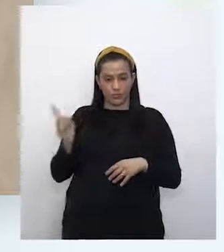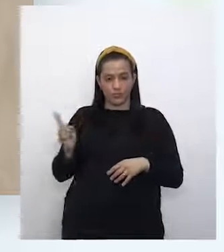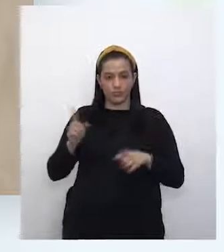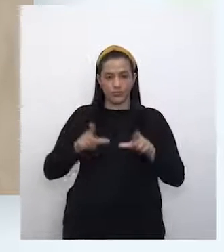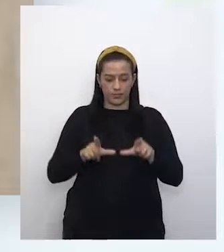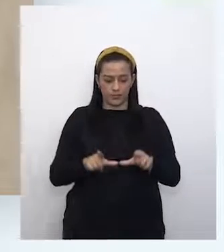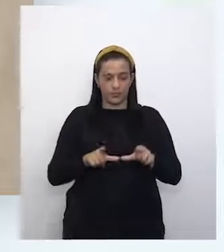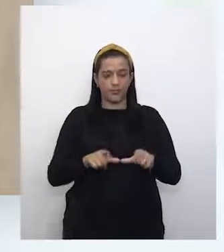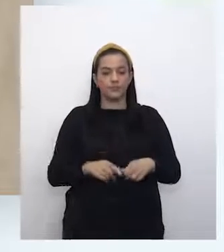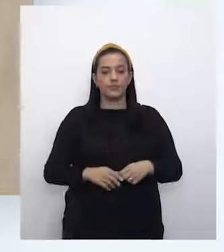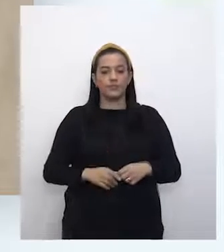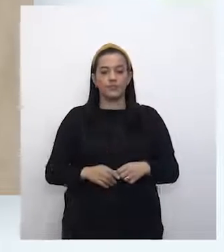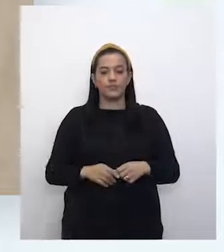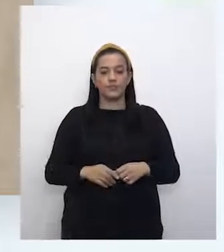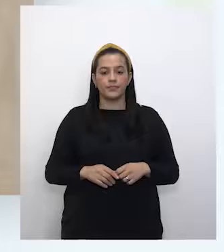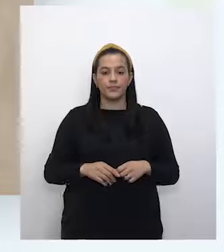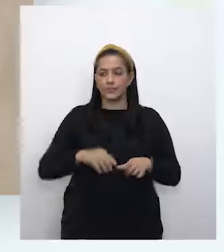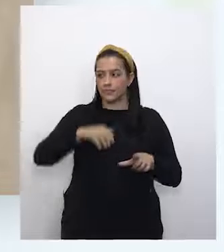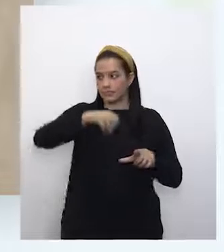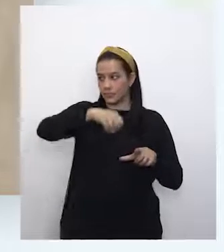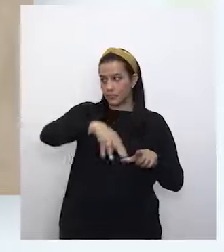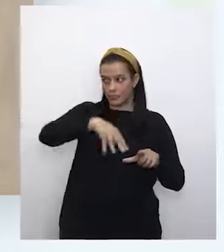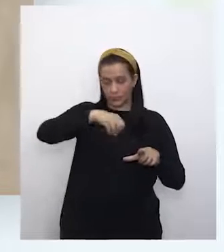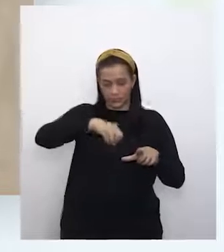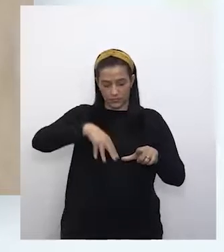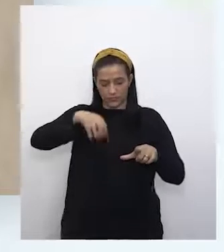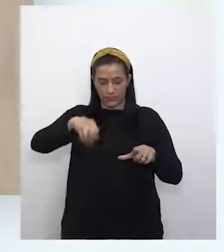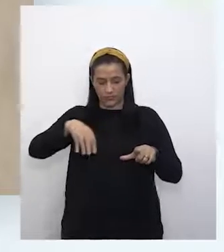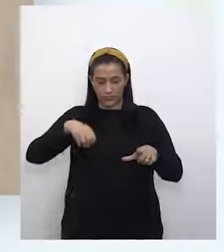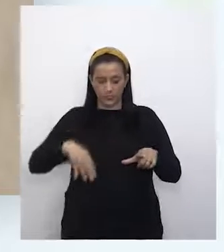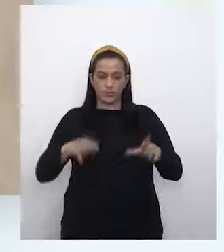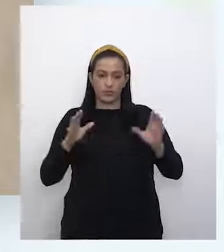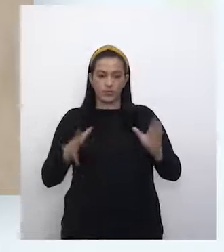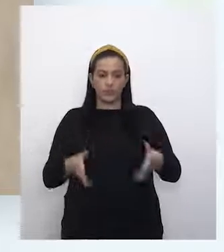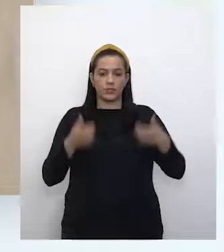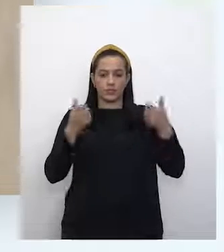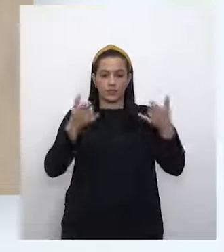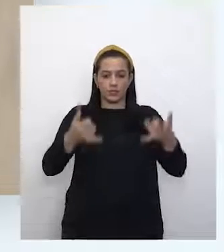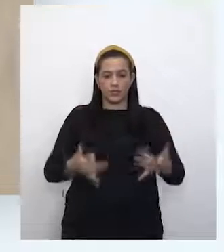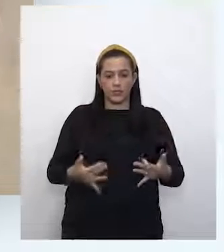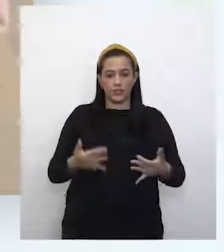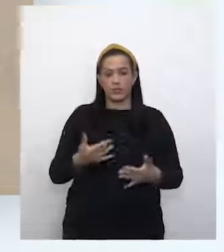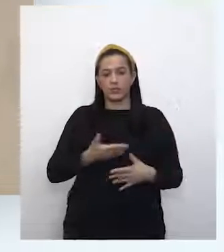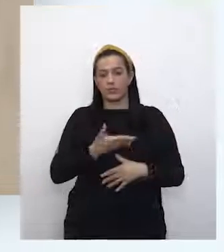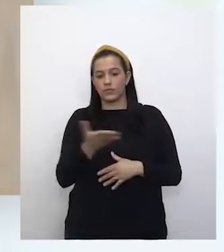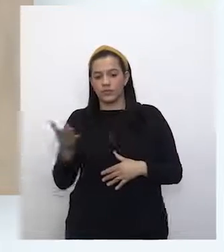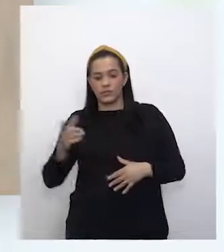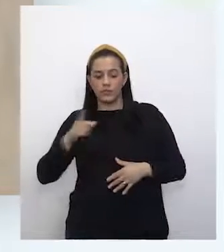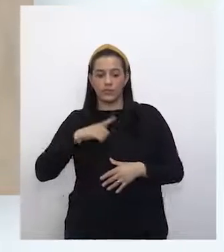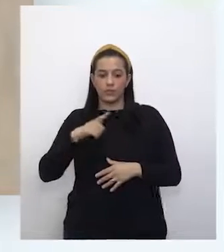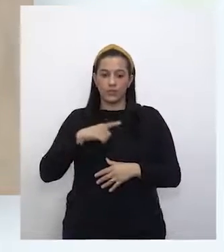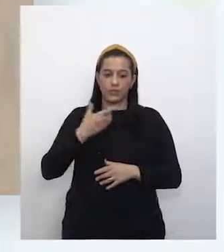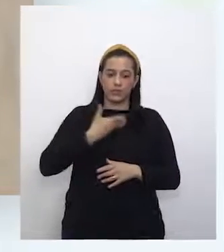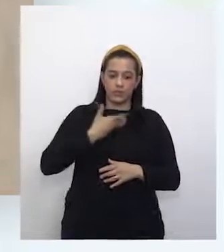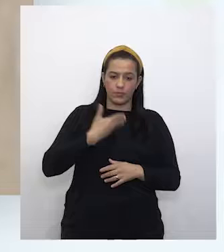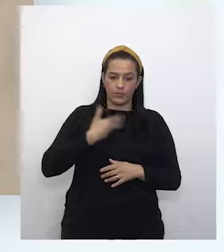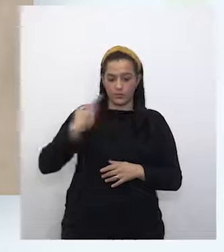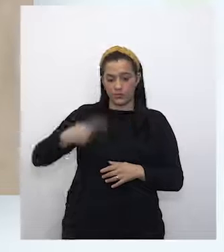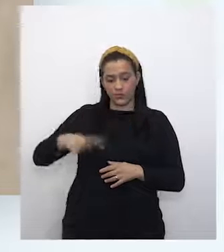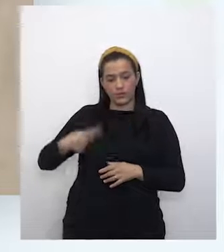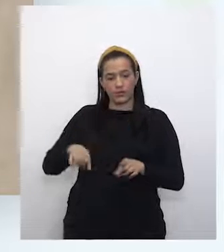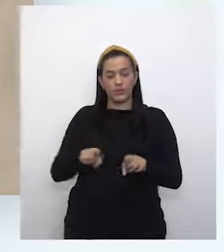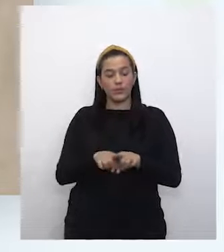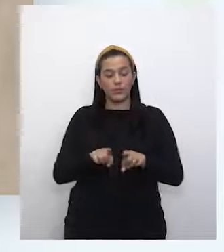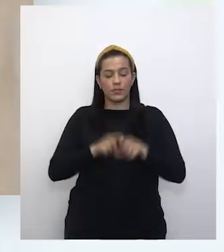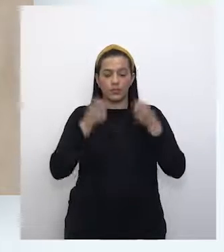plaquinha. Os LEDs, como eu já expliquei em outros programas, e até mesmo meus colegas aqui do Centro de